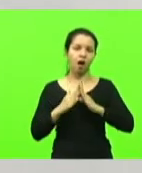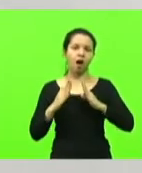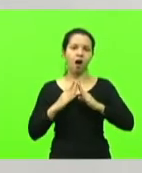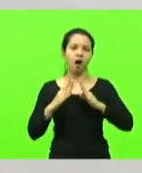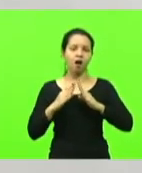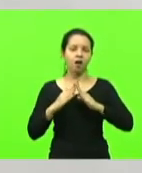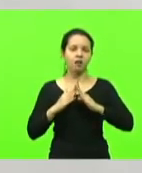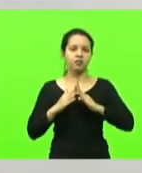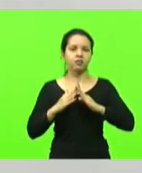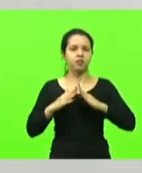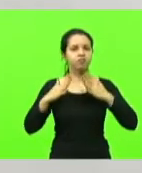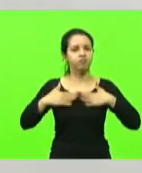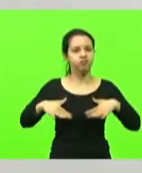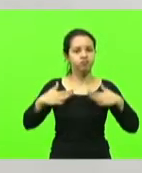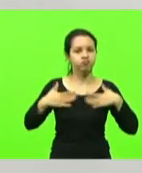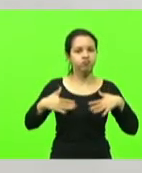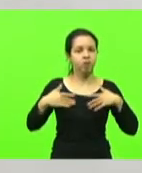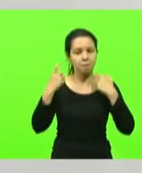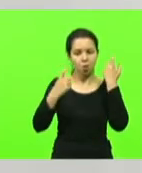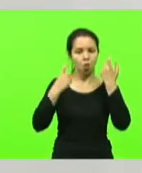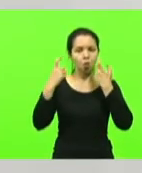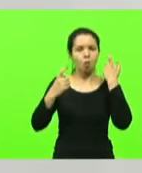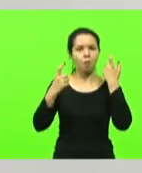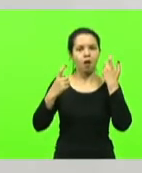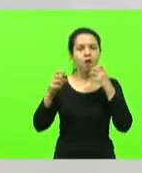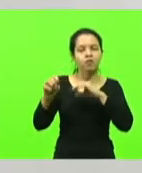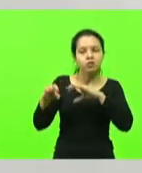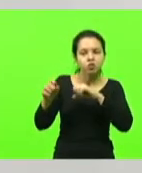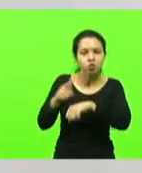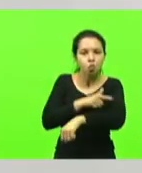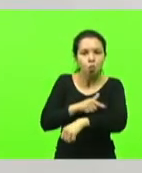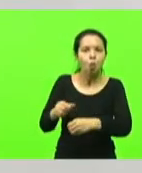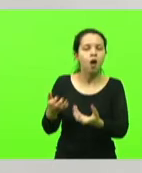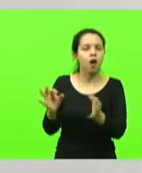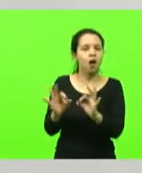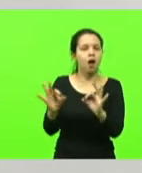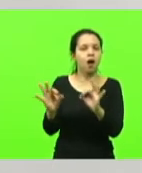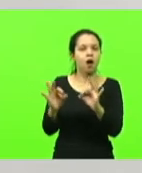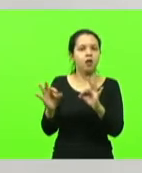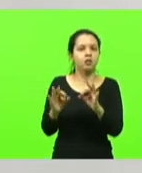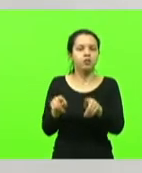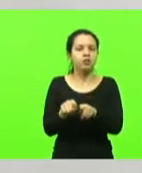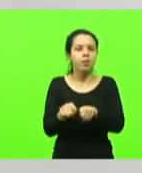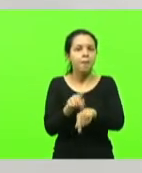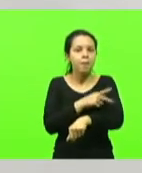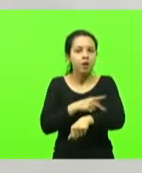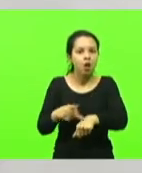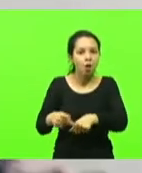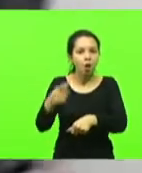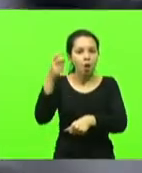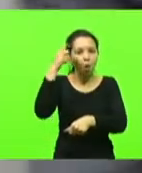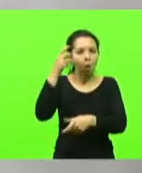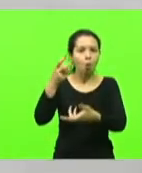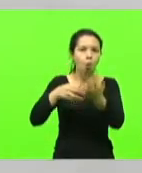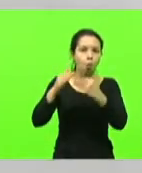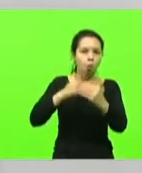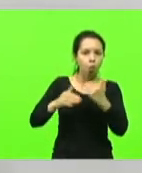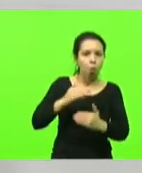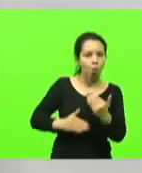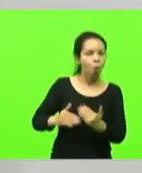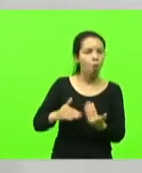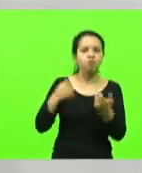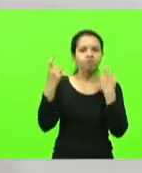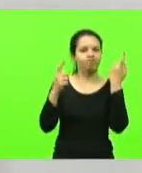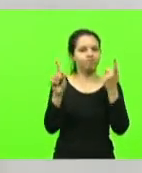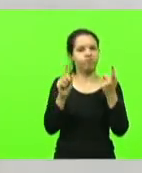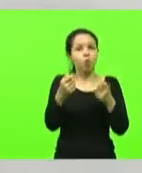com o ensino dessas crianças, que não se preocupam com a defasagem pedagógica durante esses quase 2 anos de